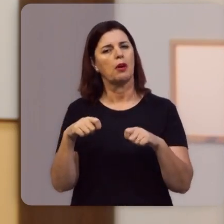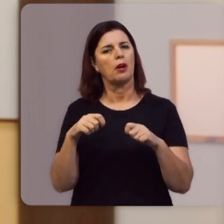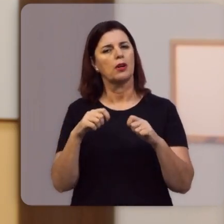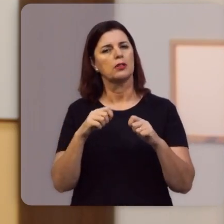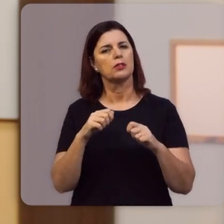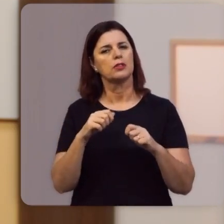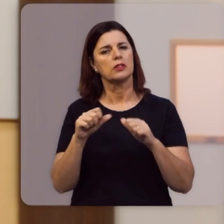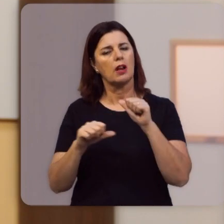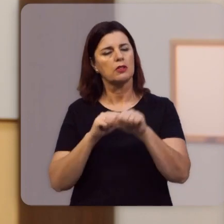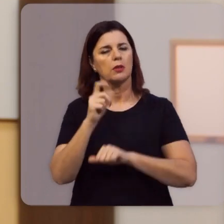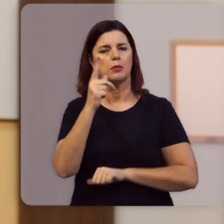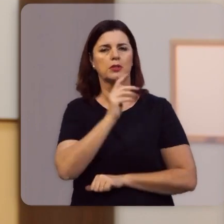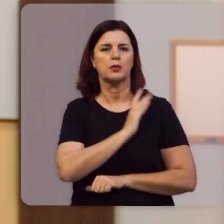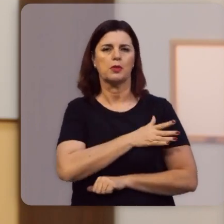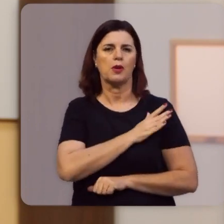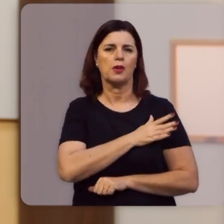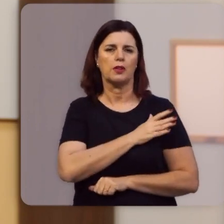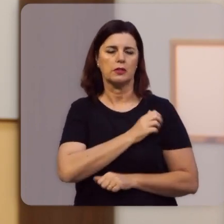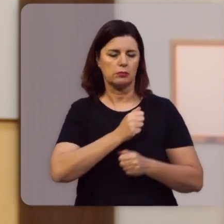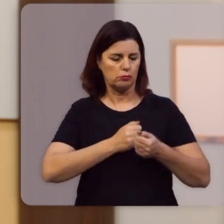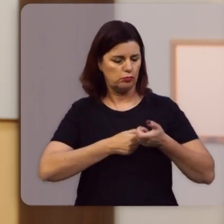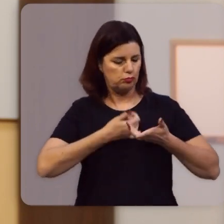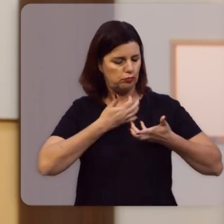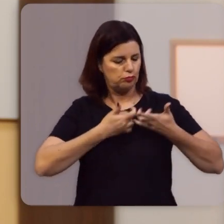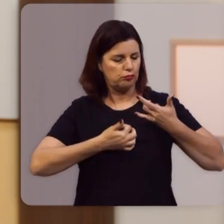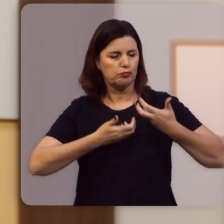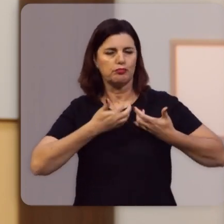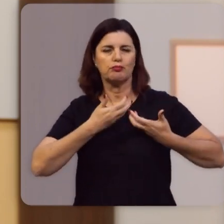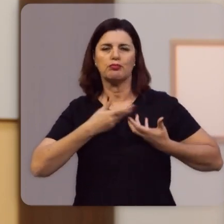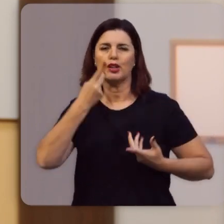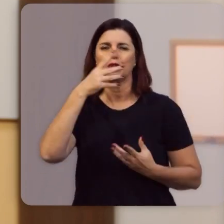seu coração, inflamar a sua alma,